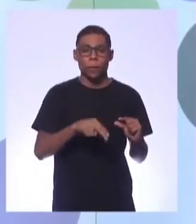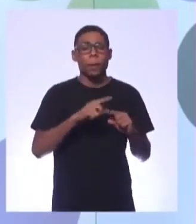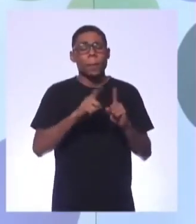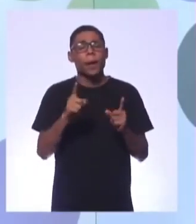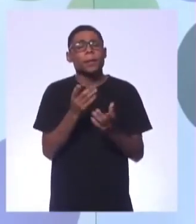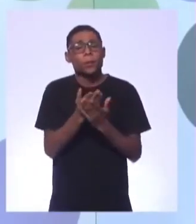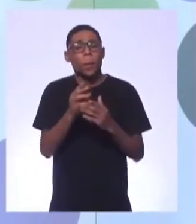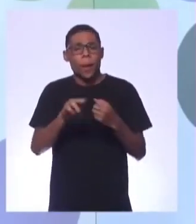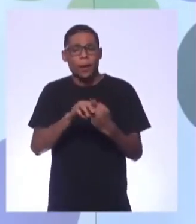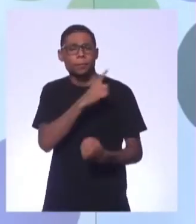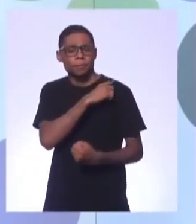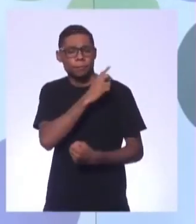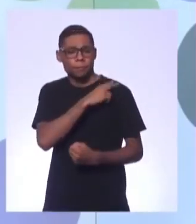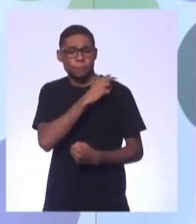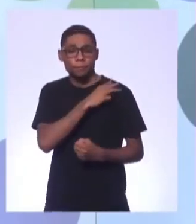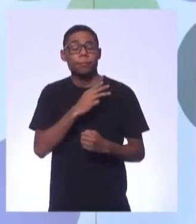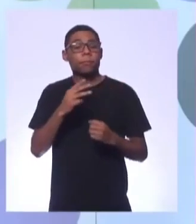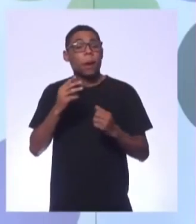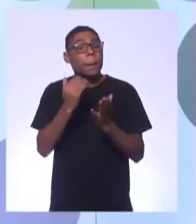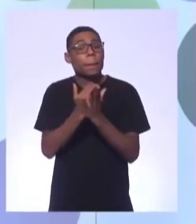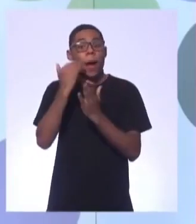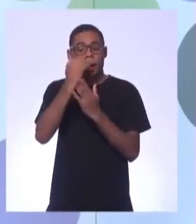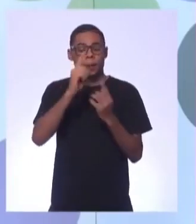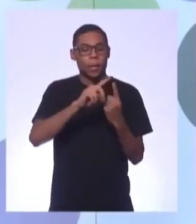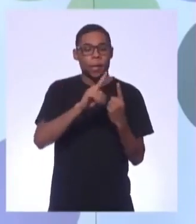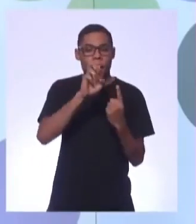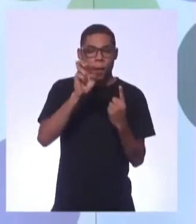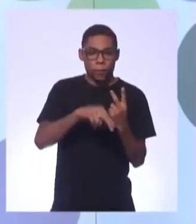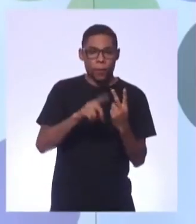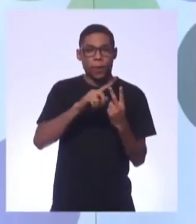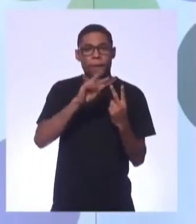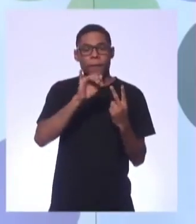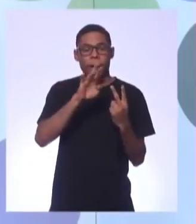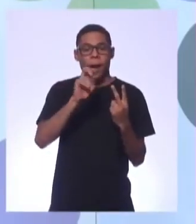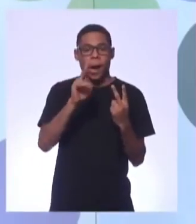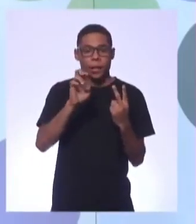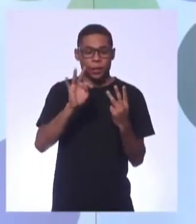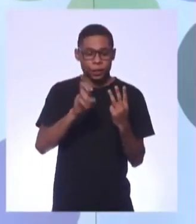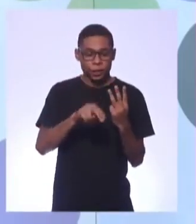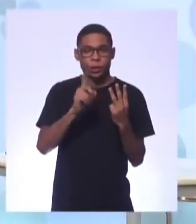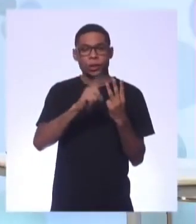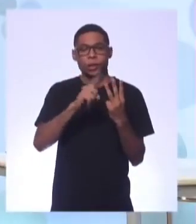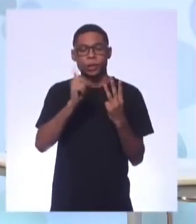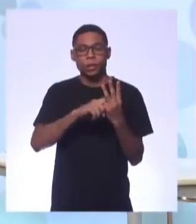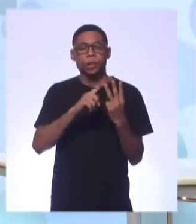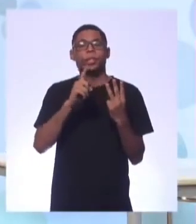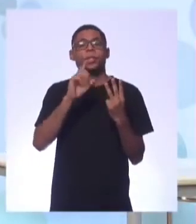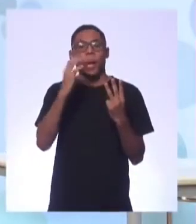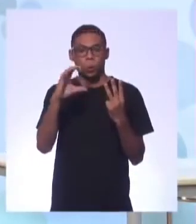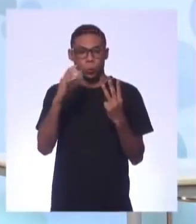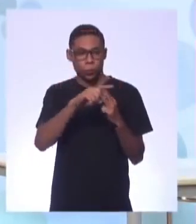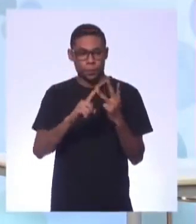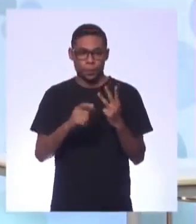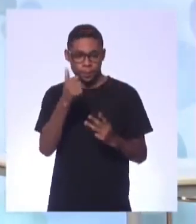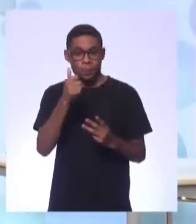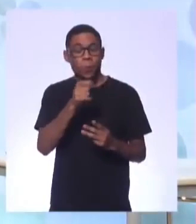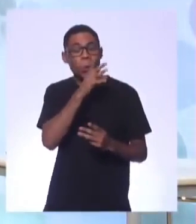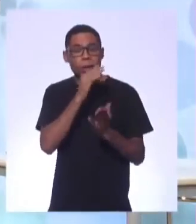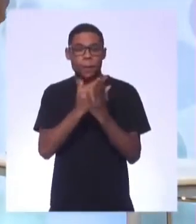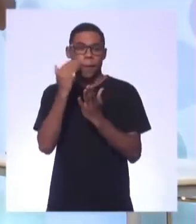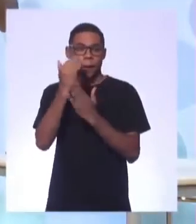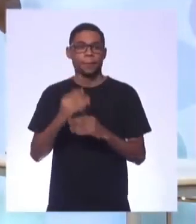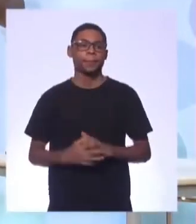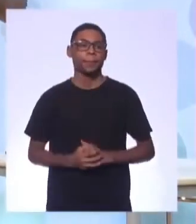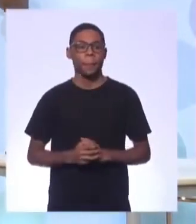gente trabalha basicamente com essas três, né? A maior parte aí a gente trabalha com a escala Kelvin, Celsius e Fahrenheit. Isso. E também tem a pressão interna, que depois a gente vai